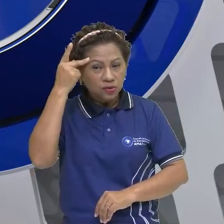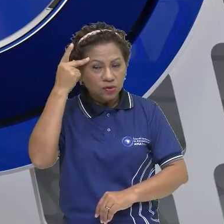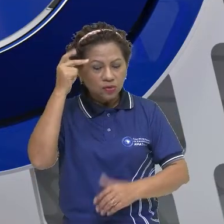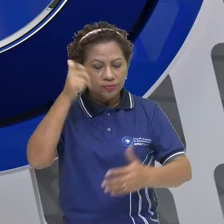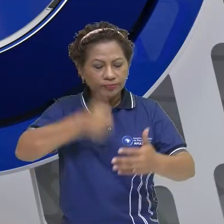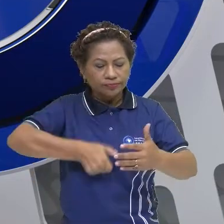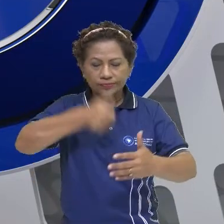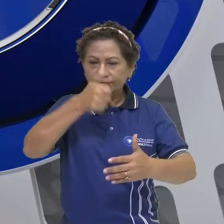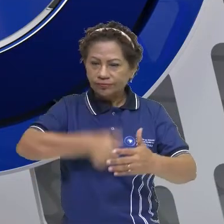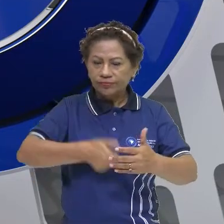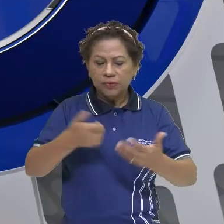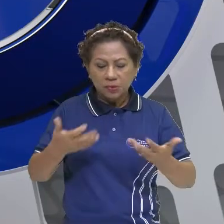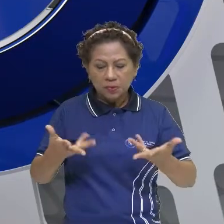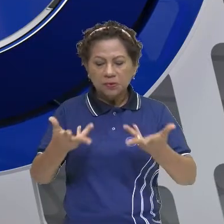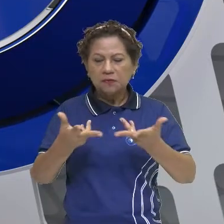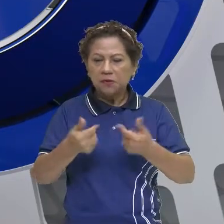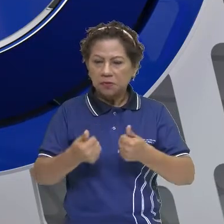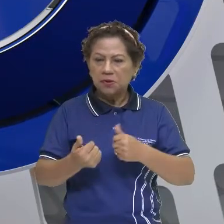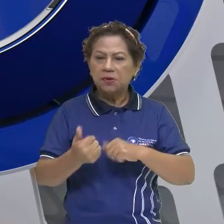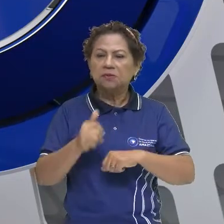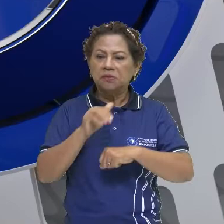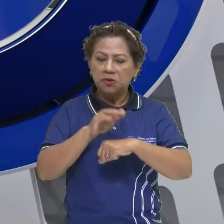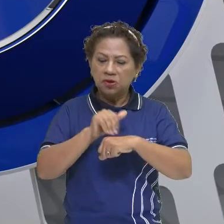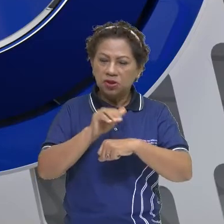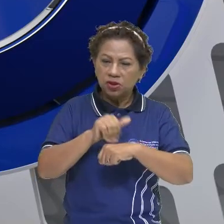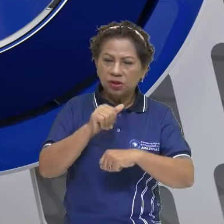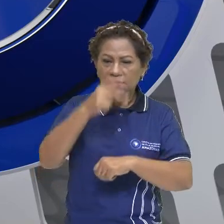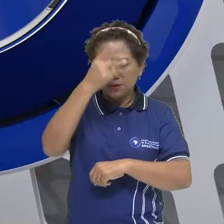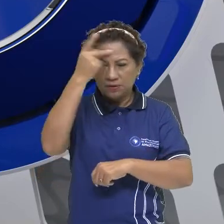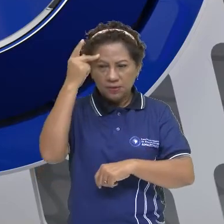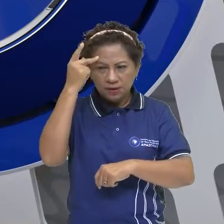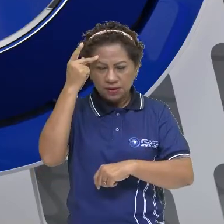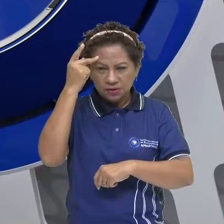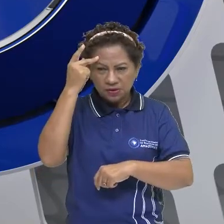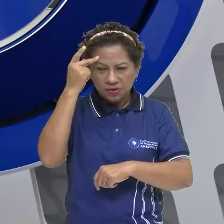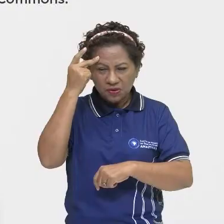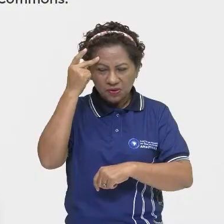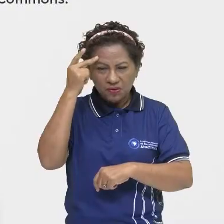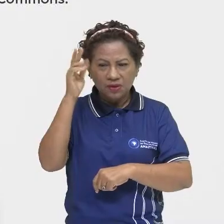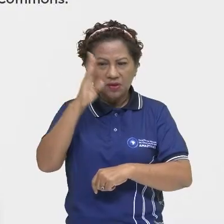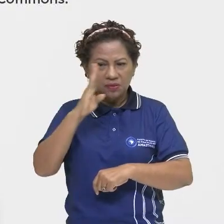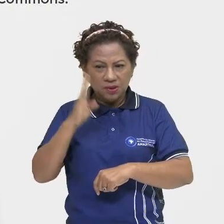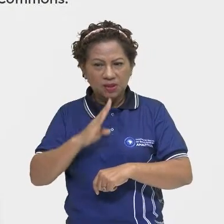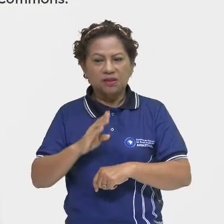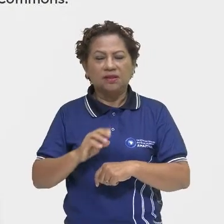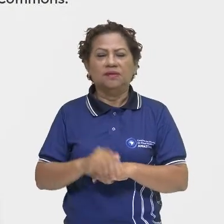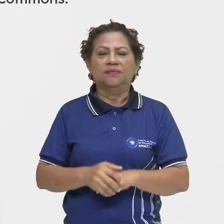as suas obras. Os primeiros que nós vamos conhecer são os gêmeos. Olha só, são dois